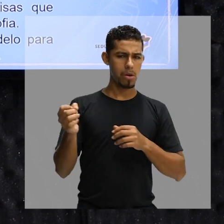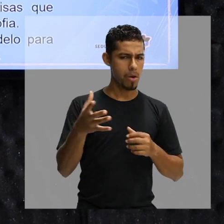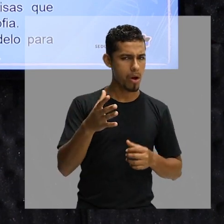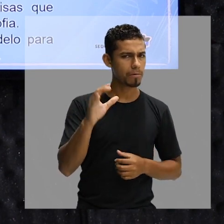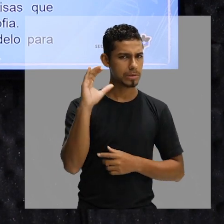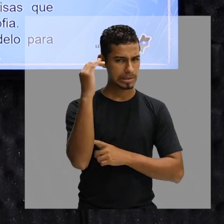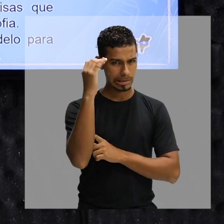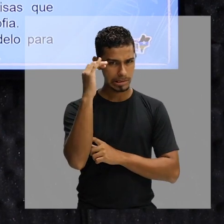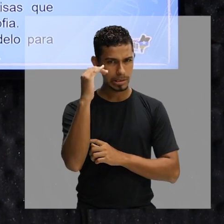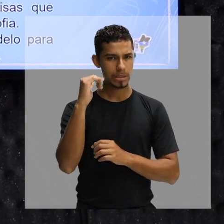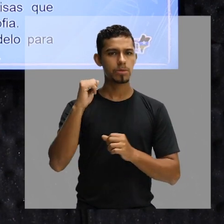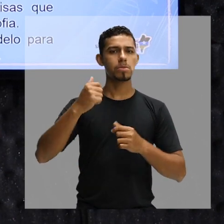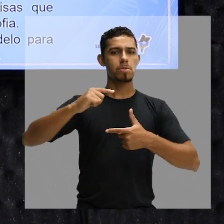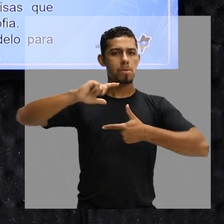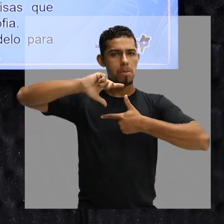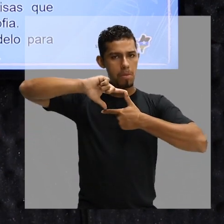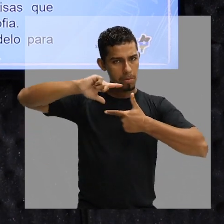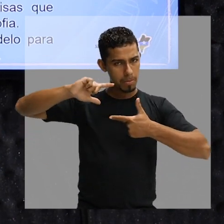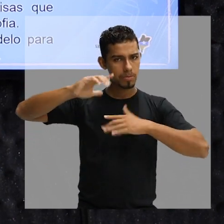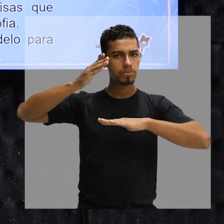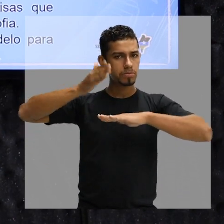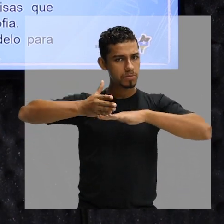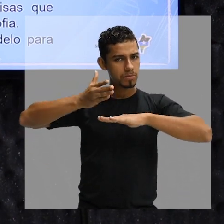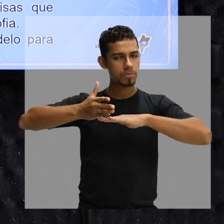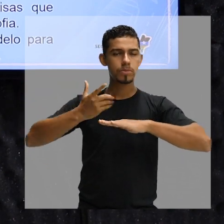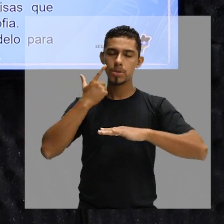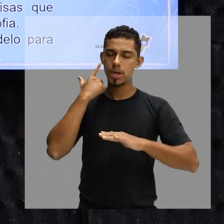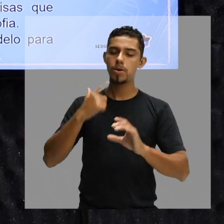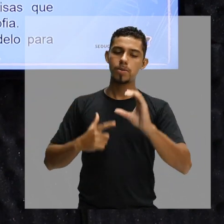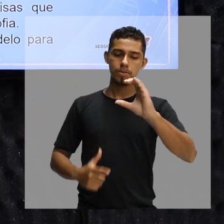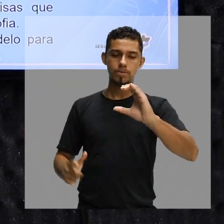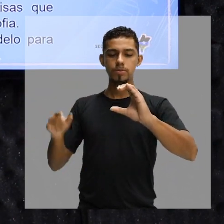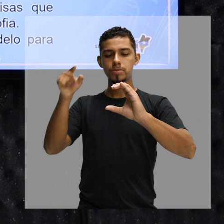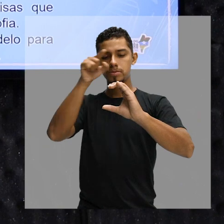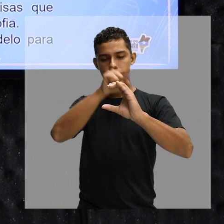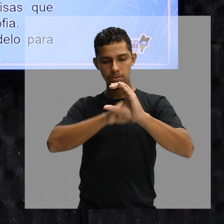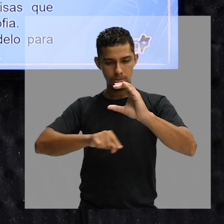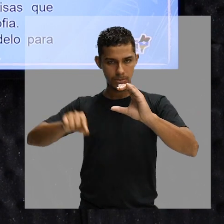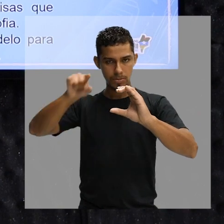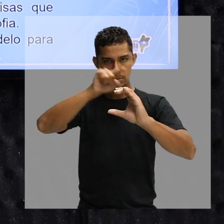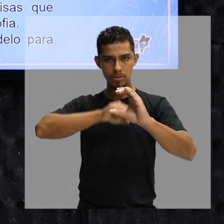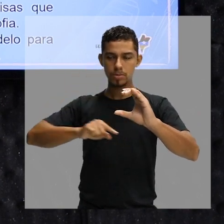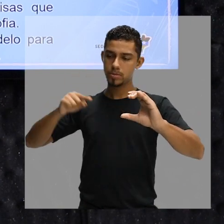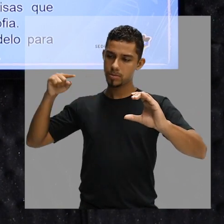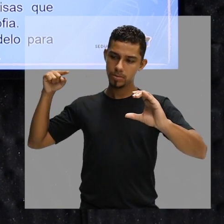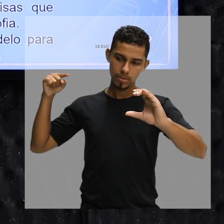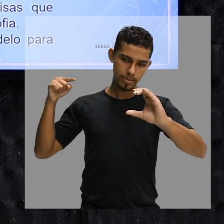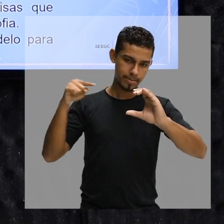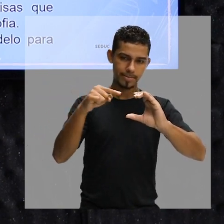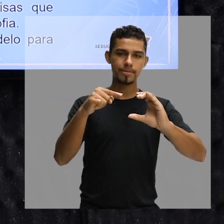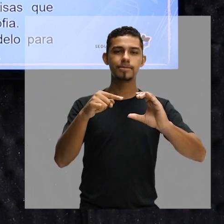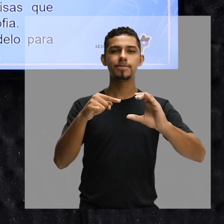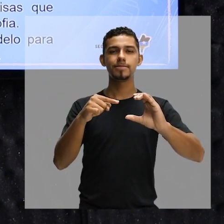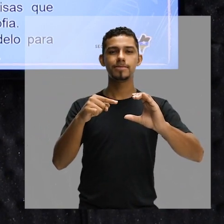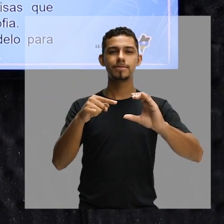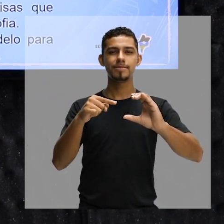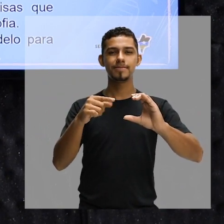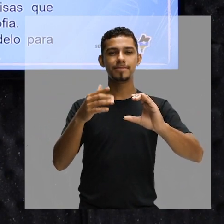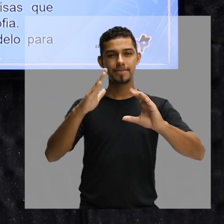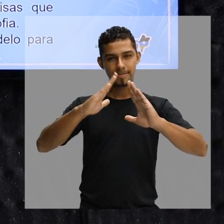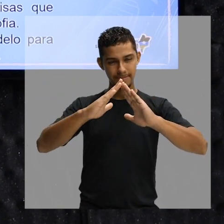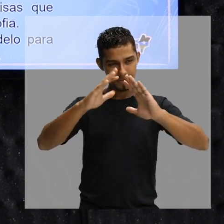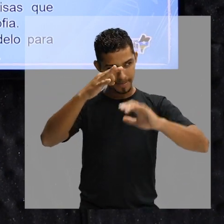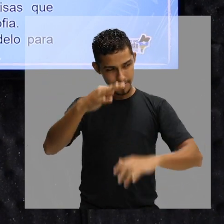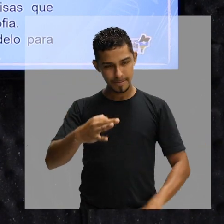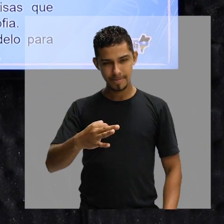ciência moderna, da revolução científica. Então, meu filho e minha filha, meu companheiro, vai marcar aí a letra C de casa